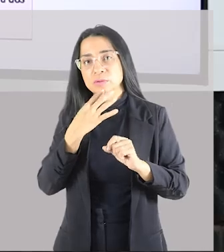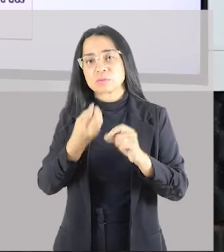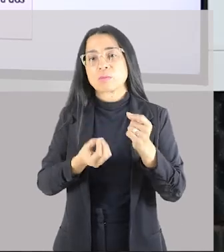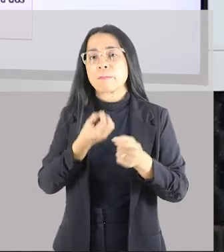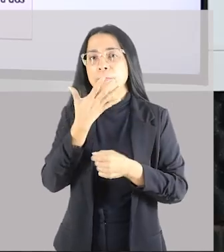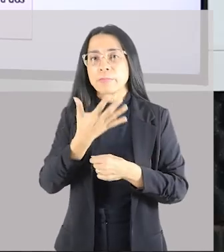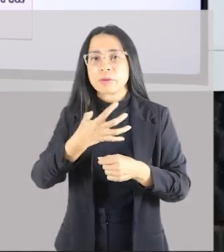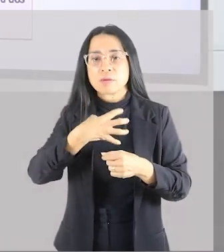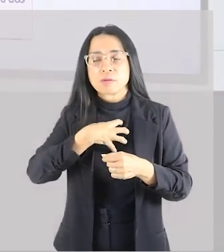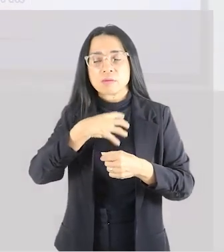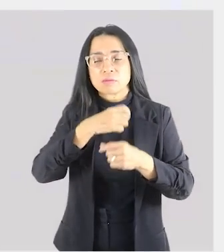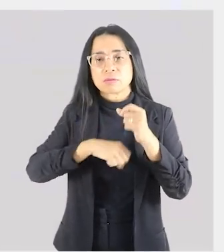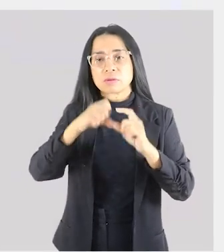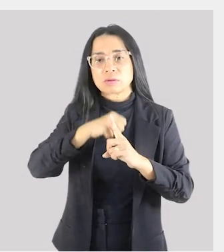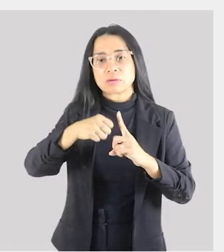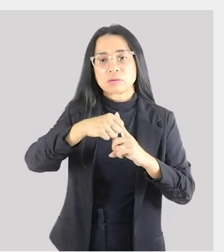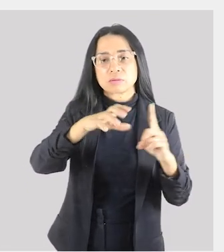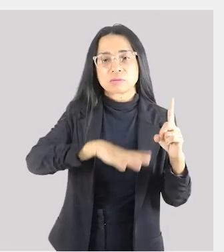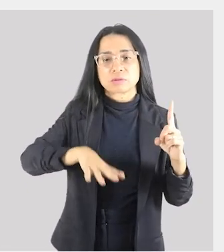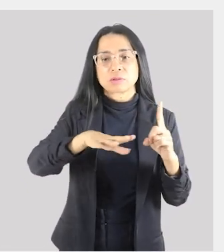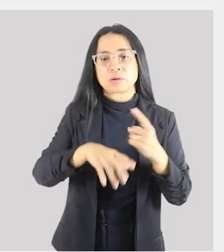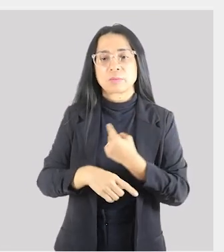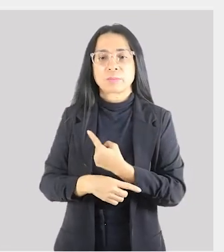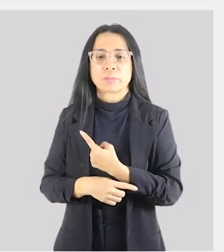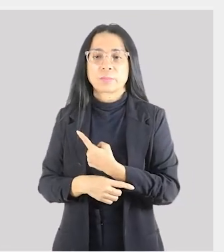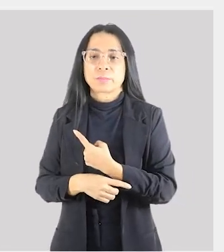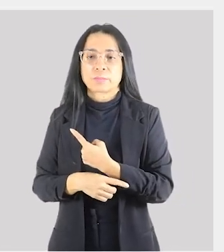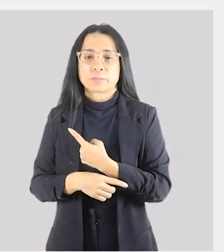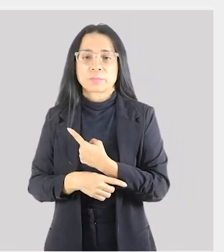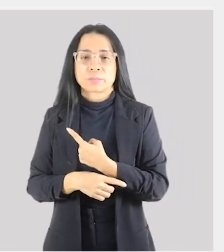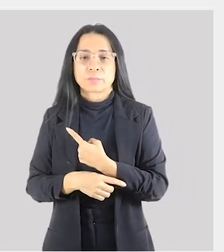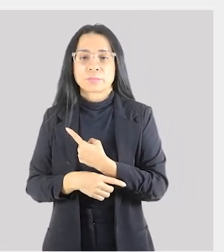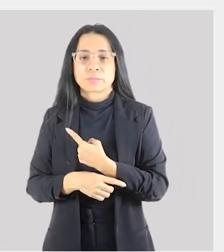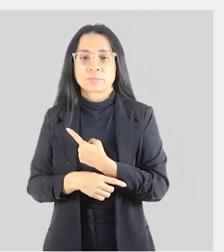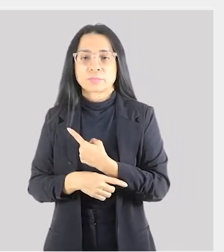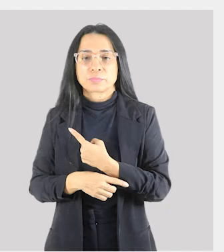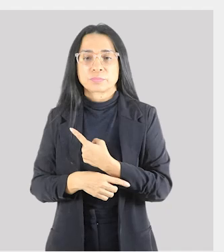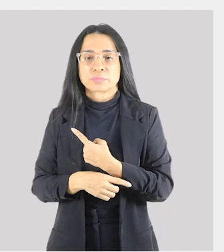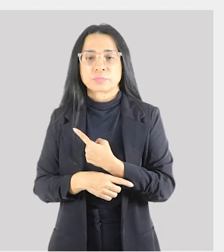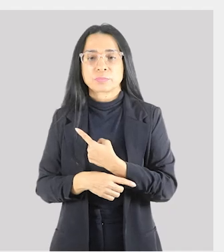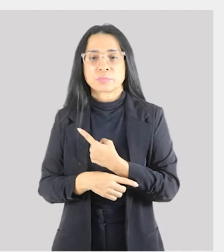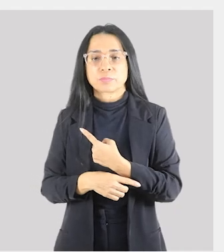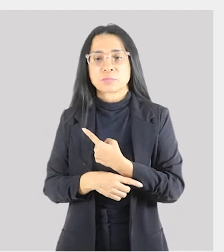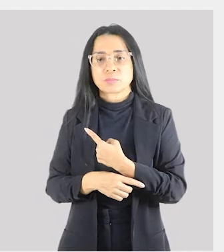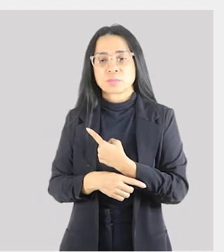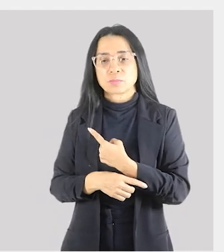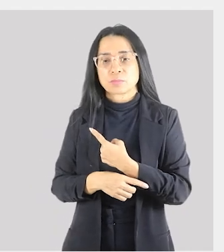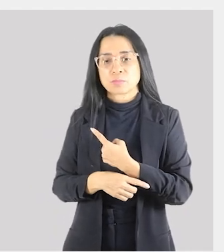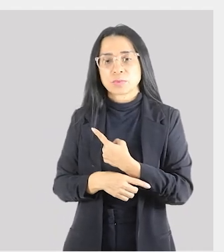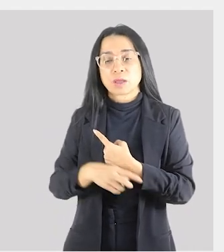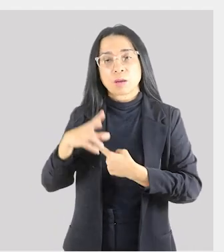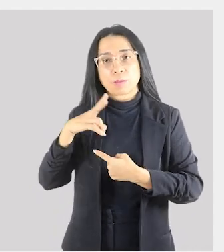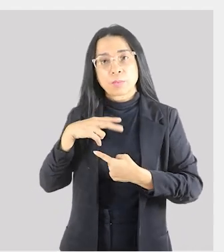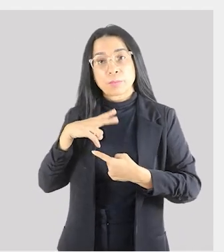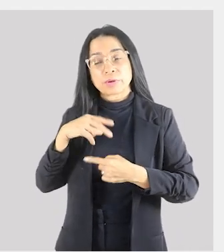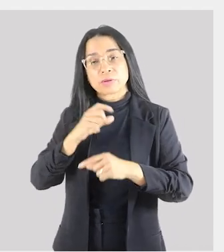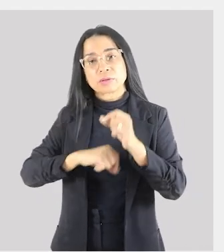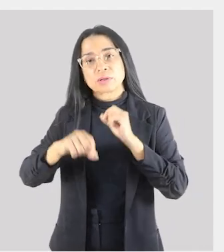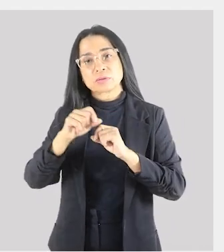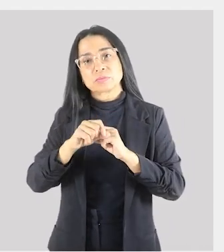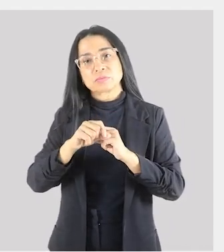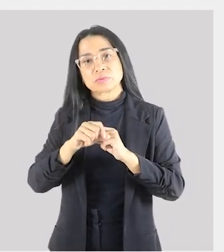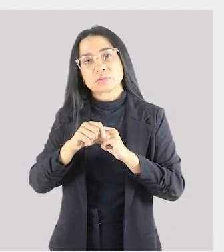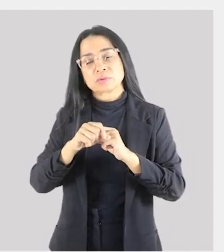social. Quanto à propriedade, nós temos ali uma ênfase maior no capitalismo da propriedade privada dos meios